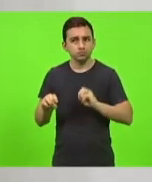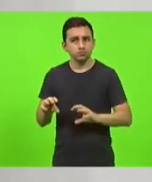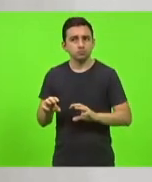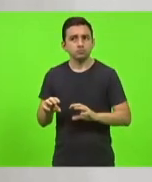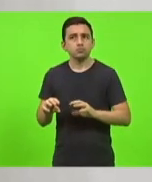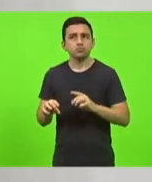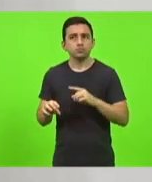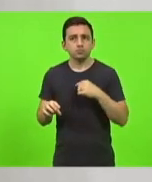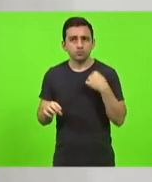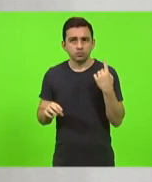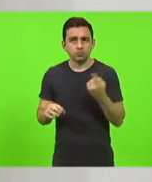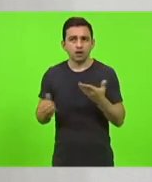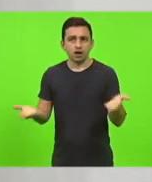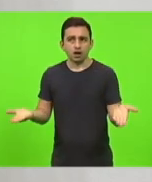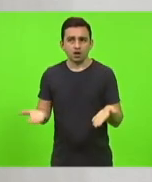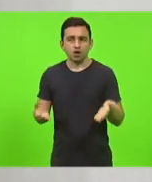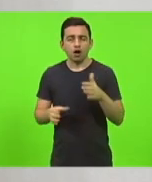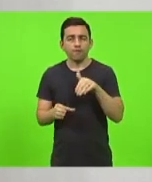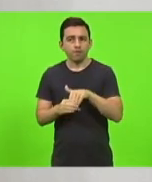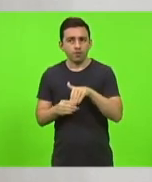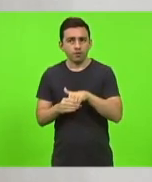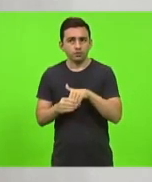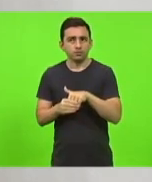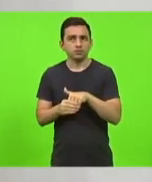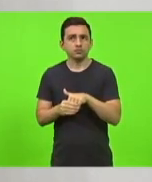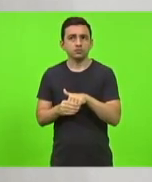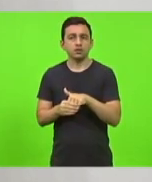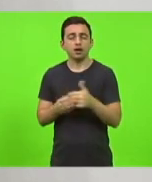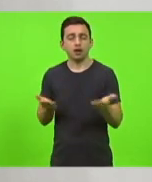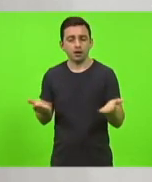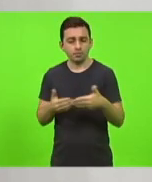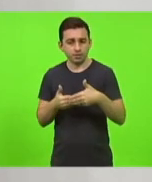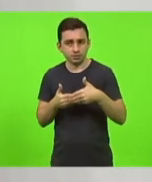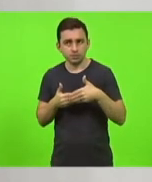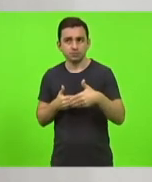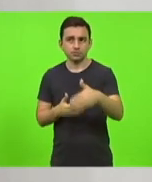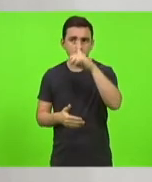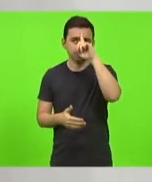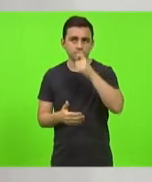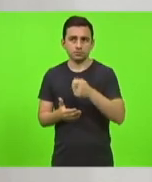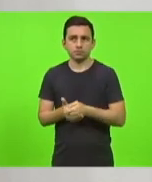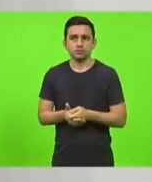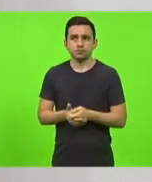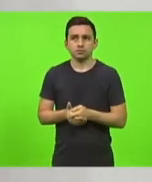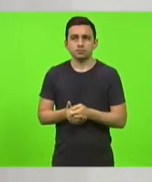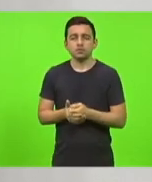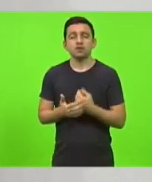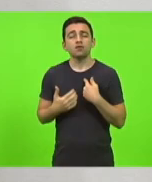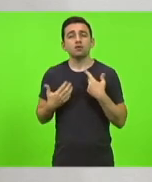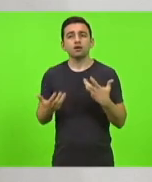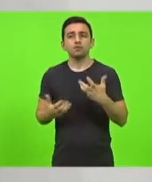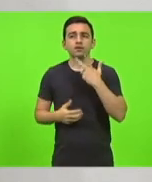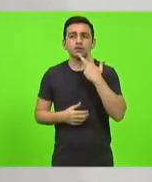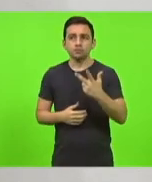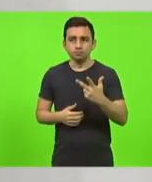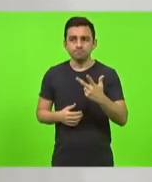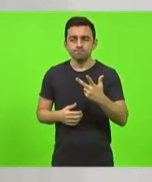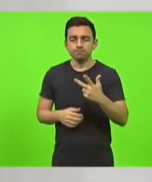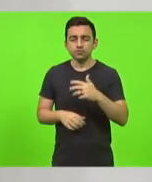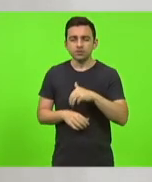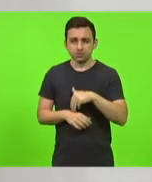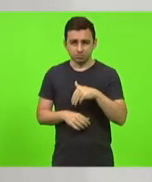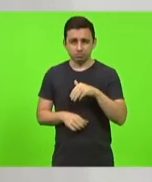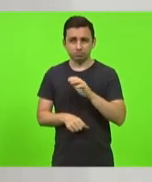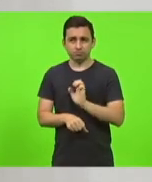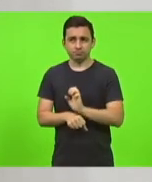estaremos, então, dando o nosso voto, a partir da decisão. Eu quero dizer que o Magistério Público